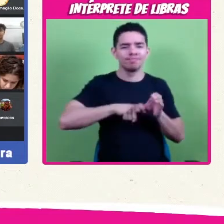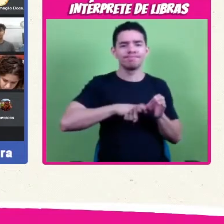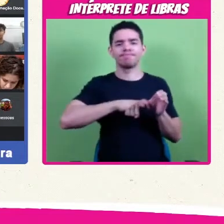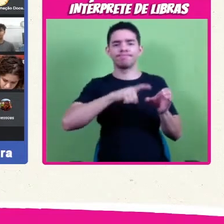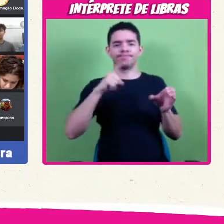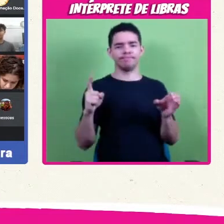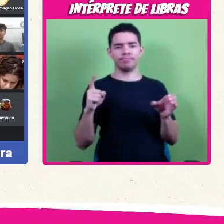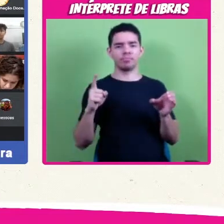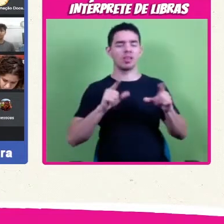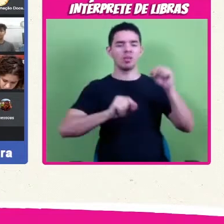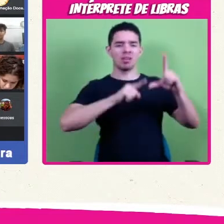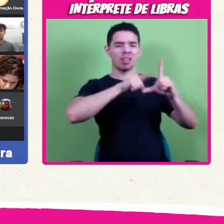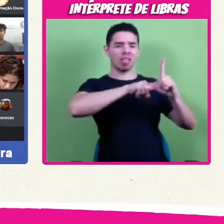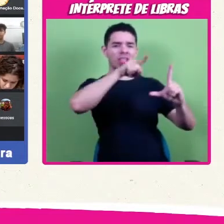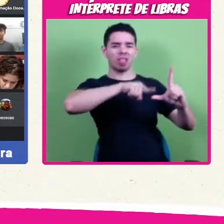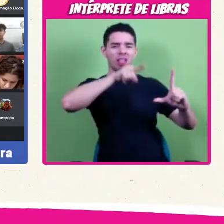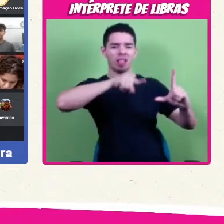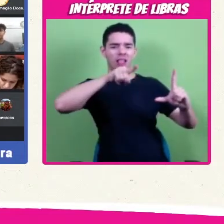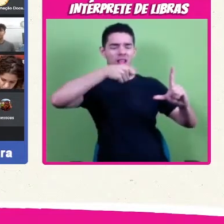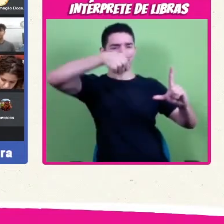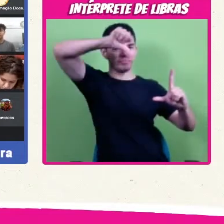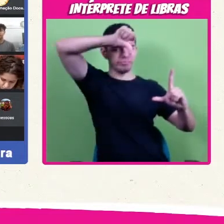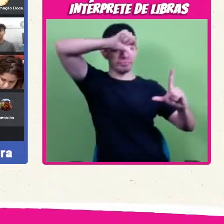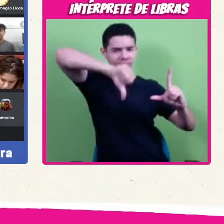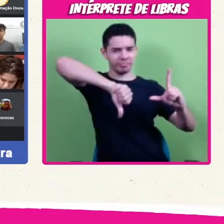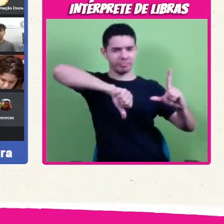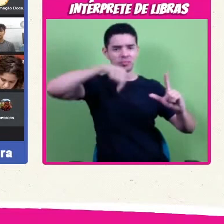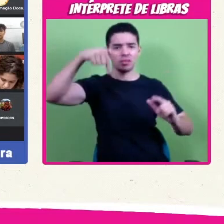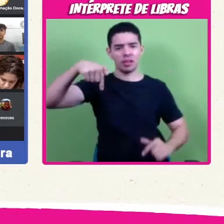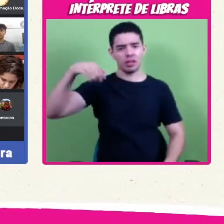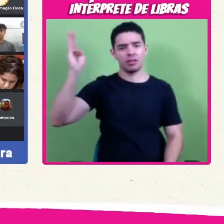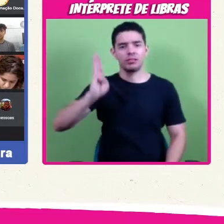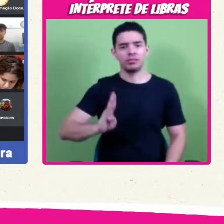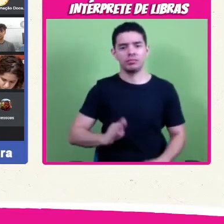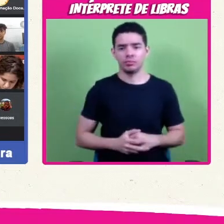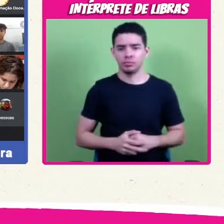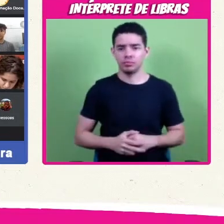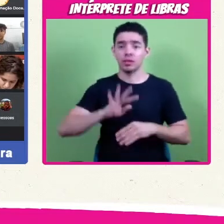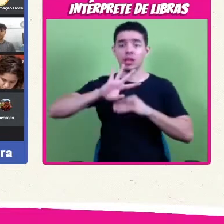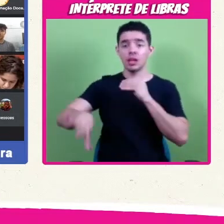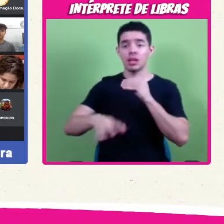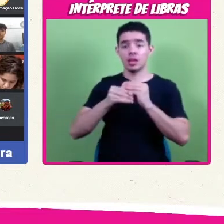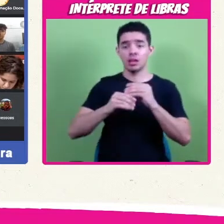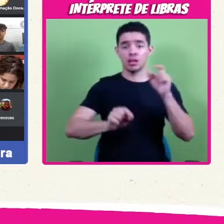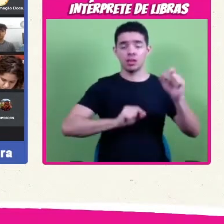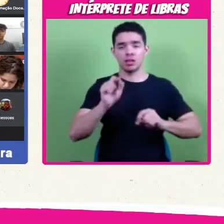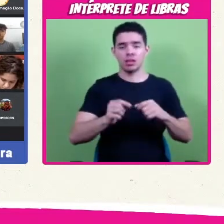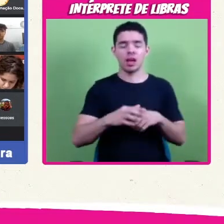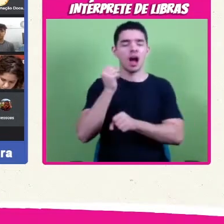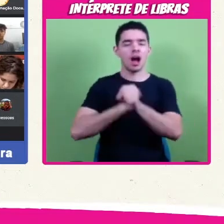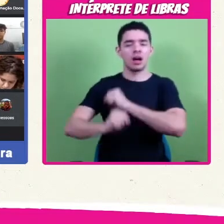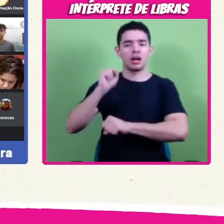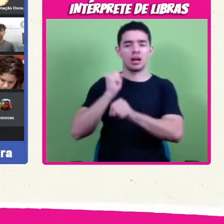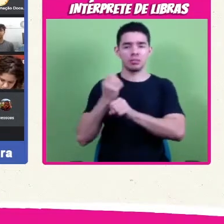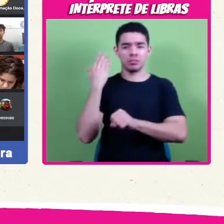dessas estatísticas tão miseráveis que a gente encontra aqui no Brasil. Só reiterando um fato, ano passado,